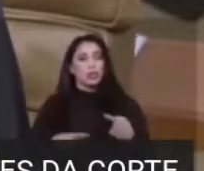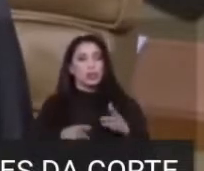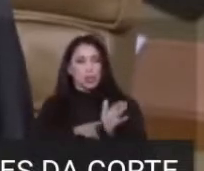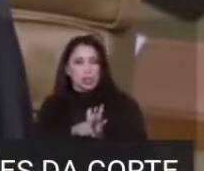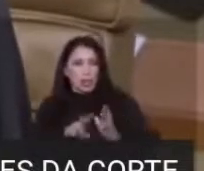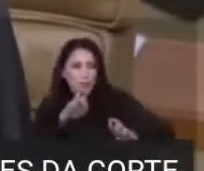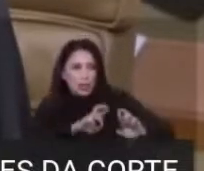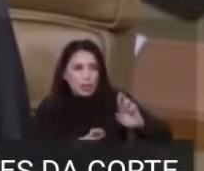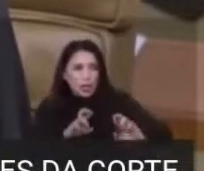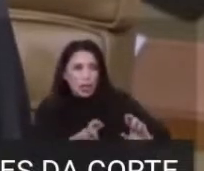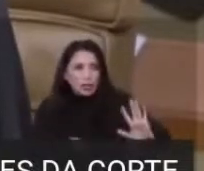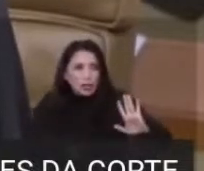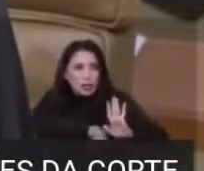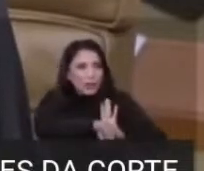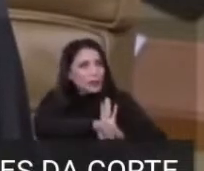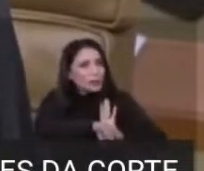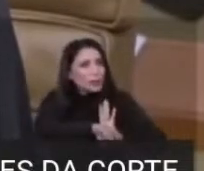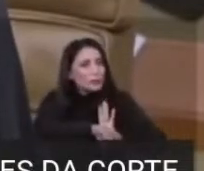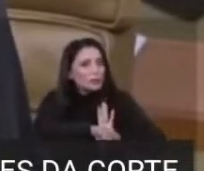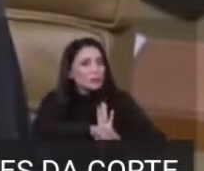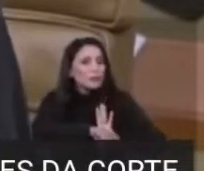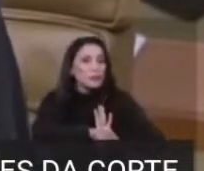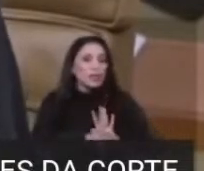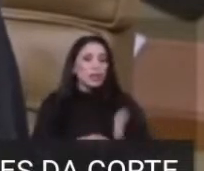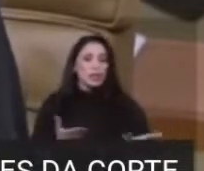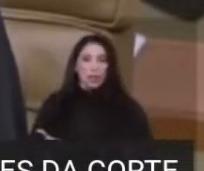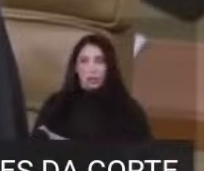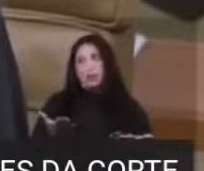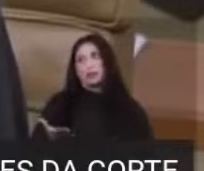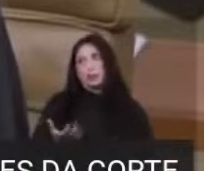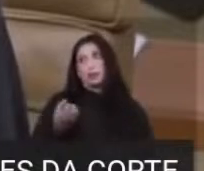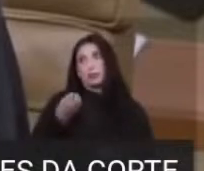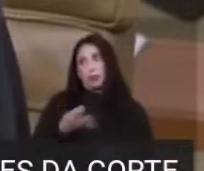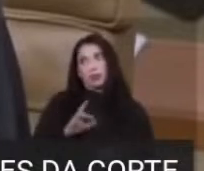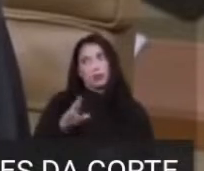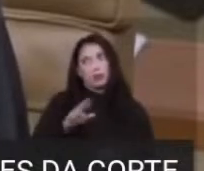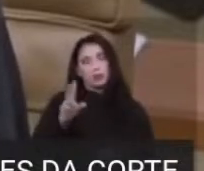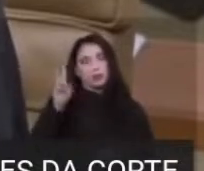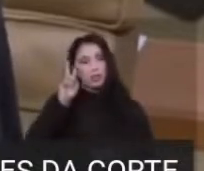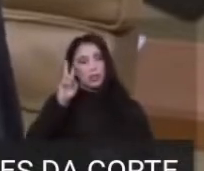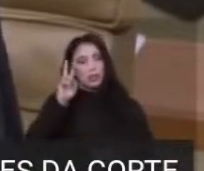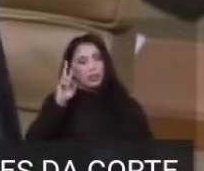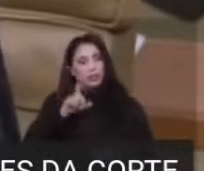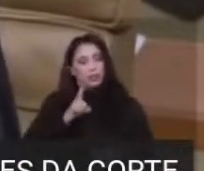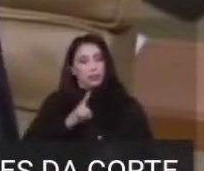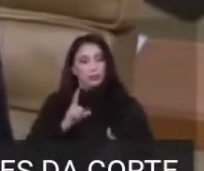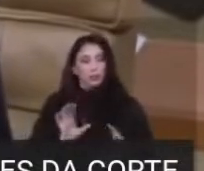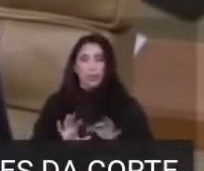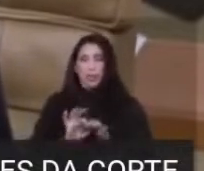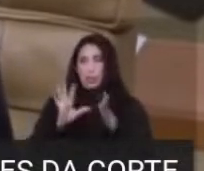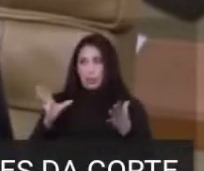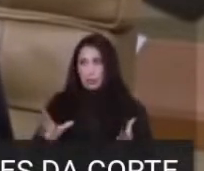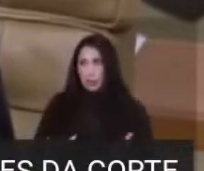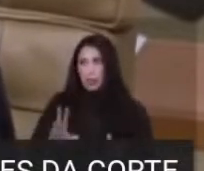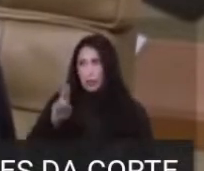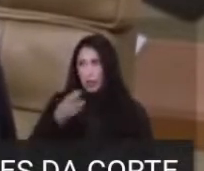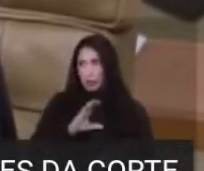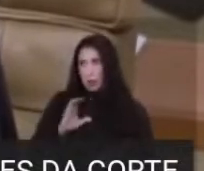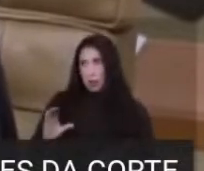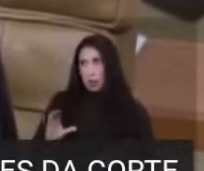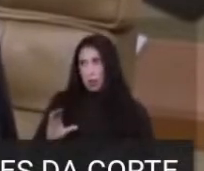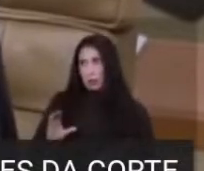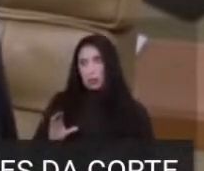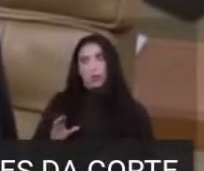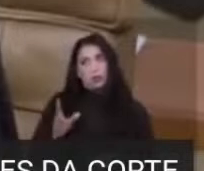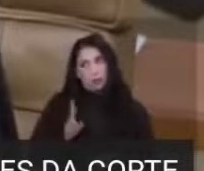políticos investigados em procedimentos criminais. Ainda bem que não se lembraram de impedir concessão de liminar em habeas corpus.